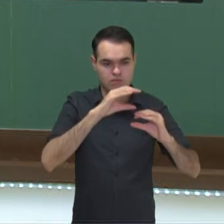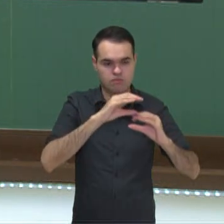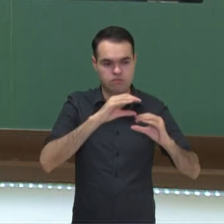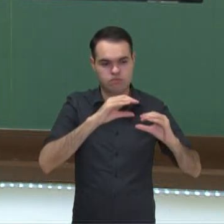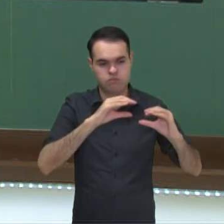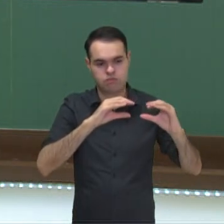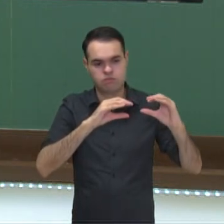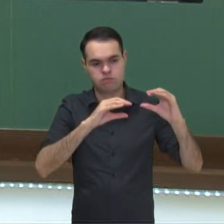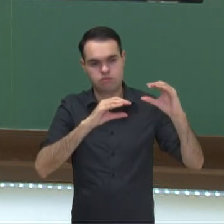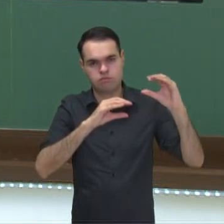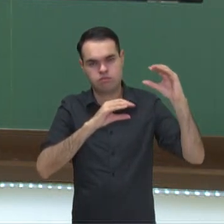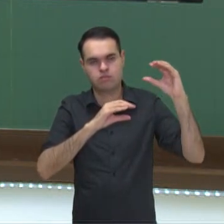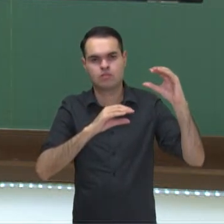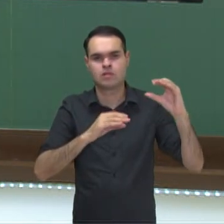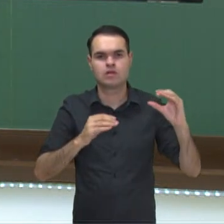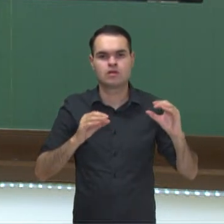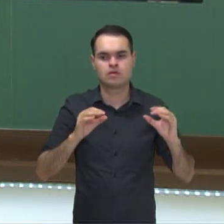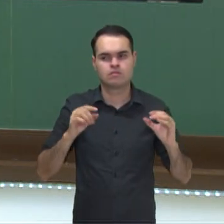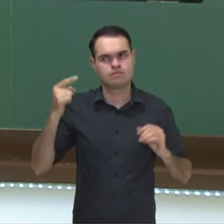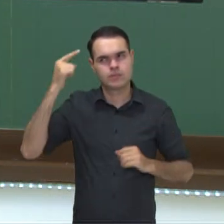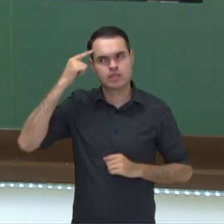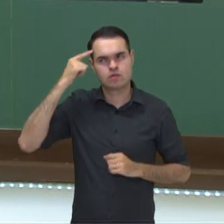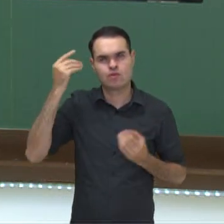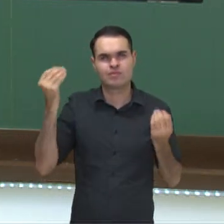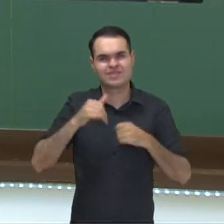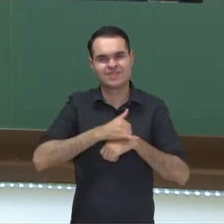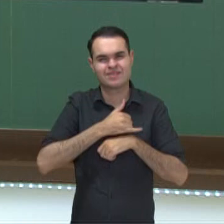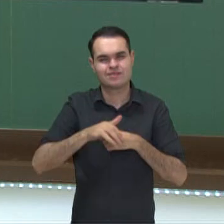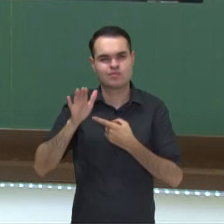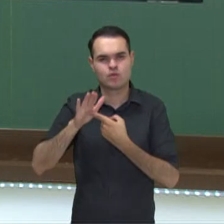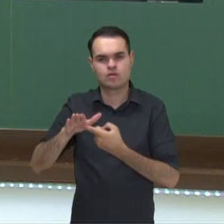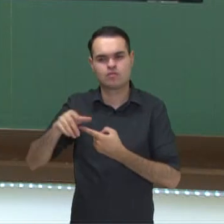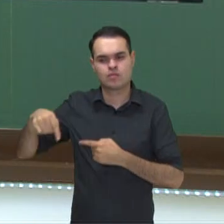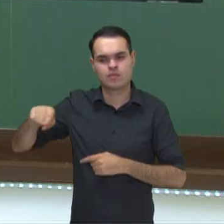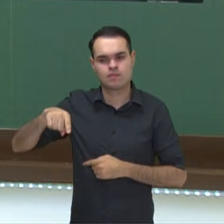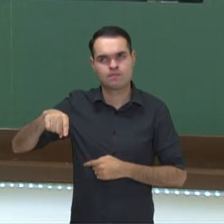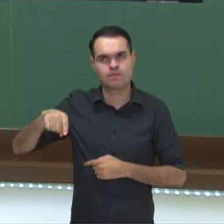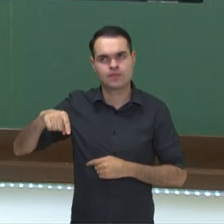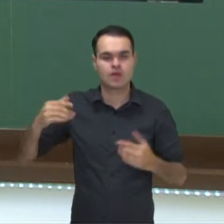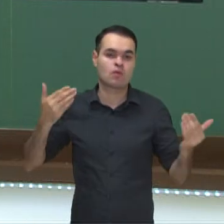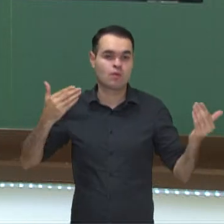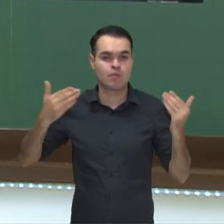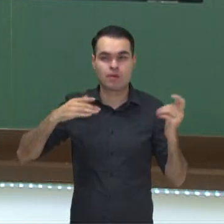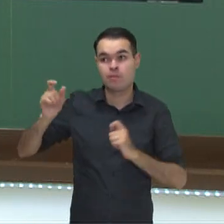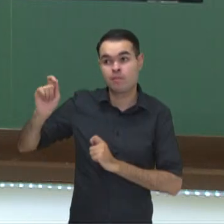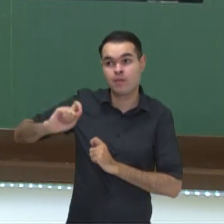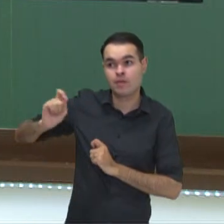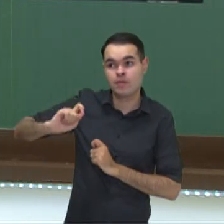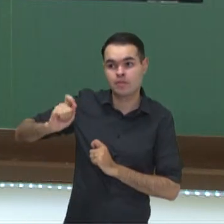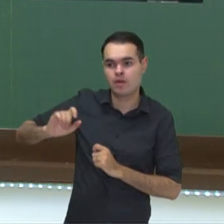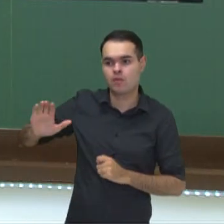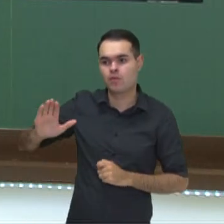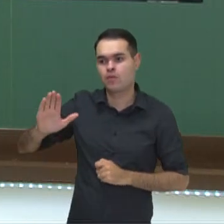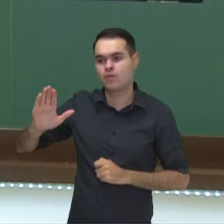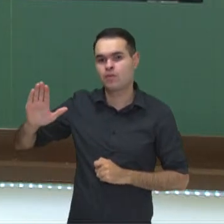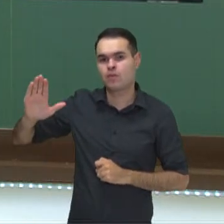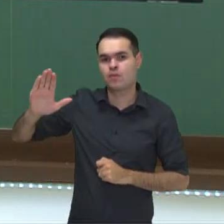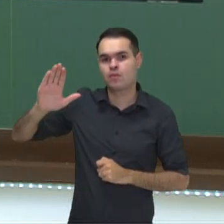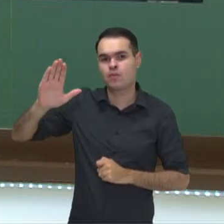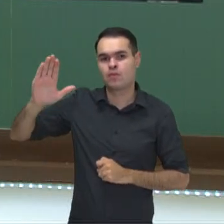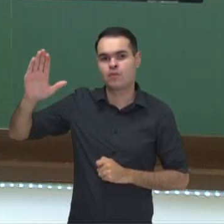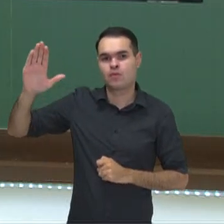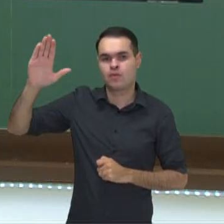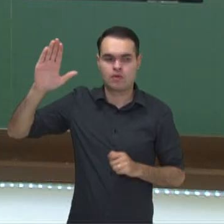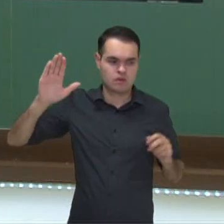mais simples de passar essa informação, comparando com uma pipa, com uma raia que sobe ao céu.